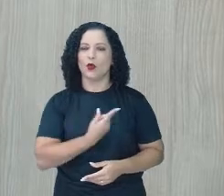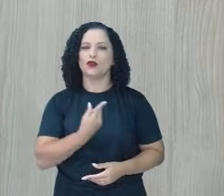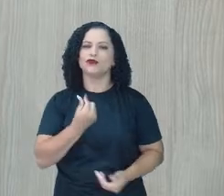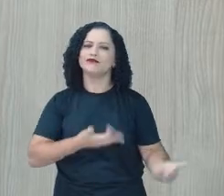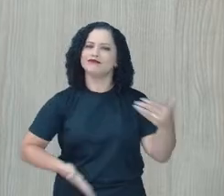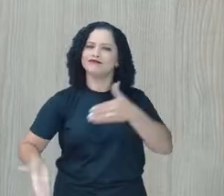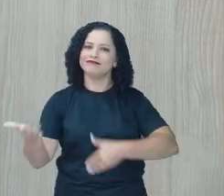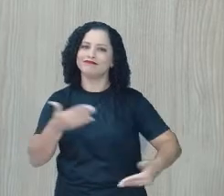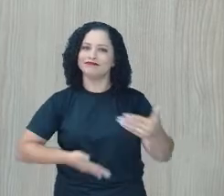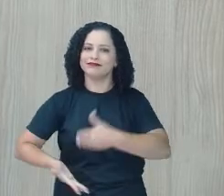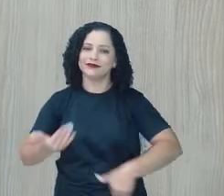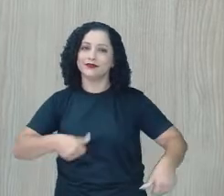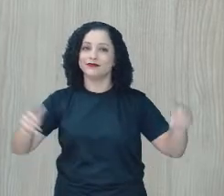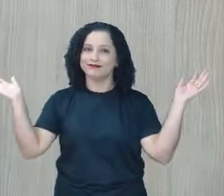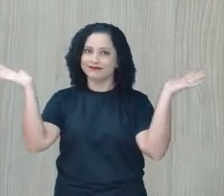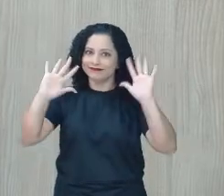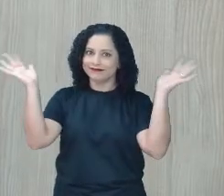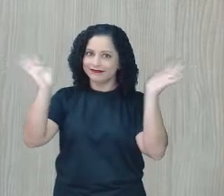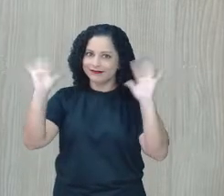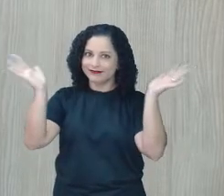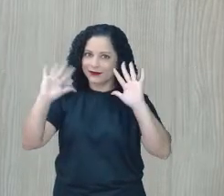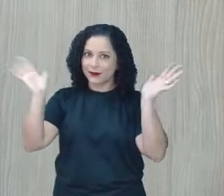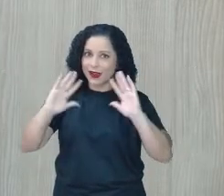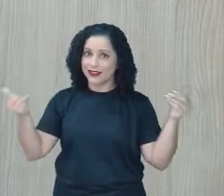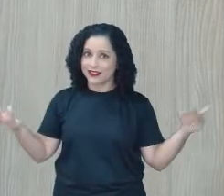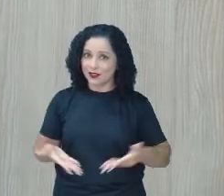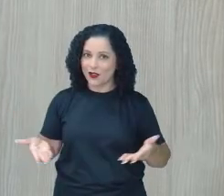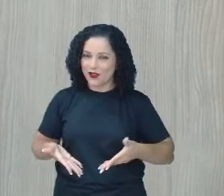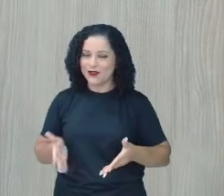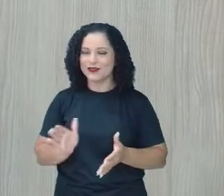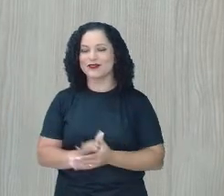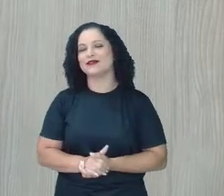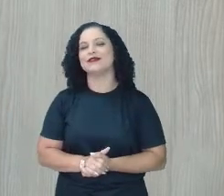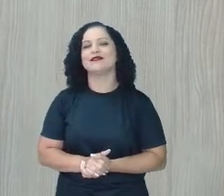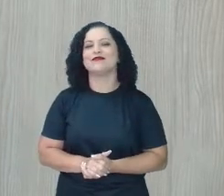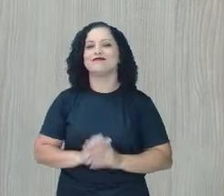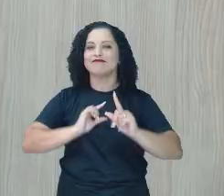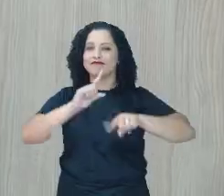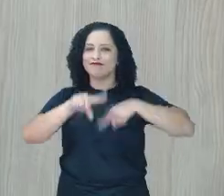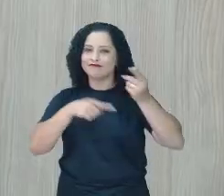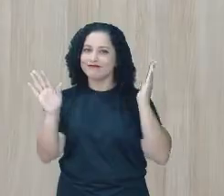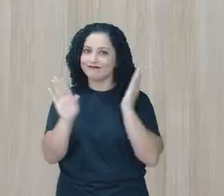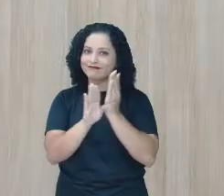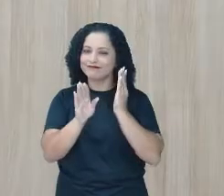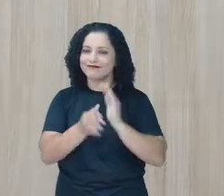Então, até mais, pessoal. Eu vou me despedindo por aqui e até a próxima.